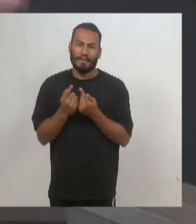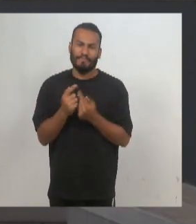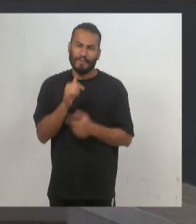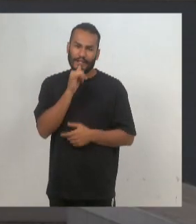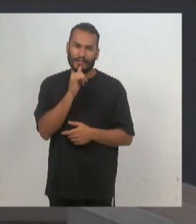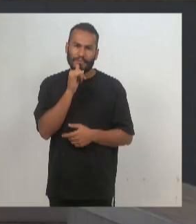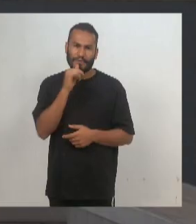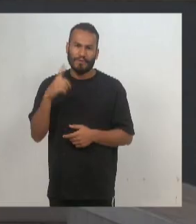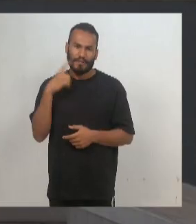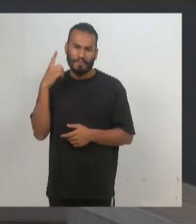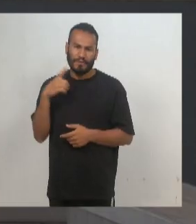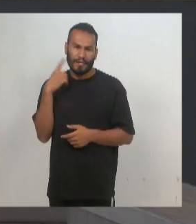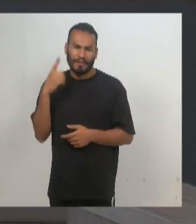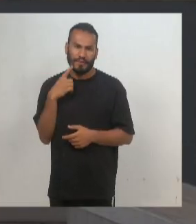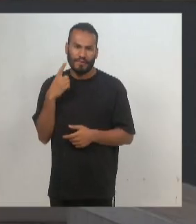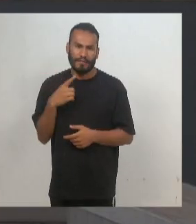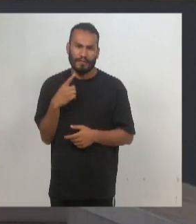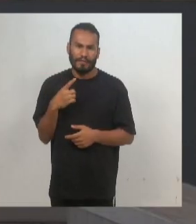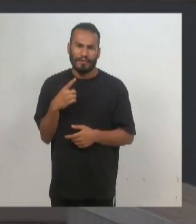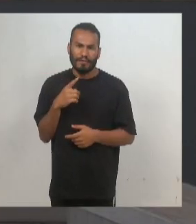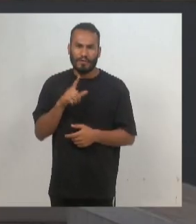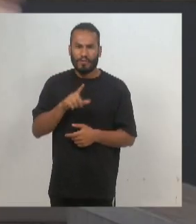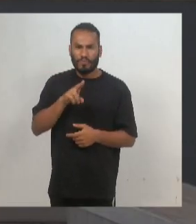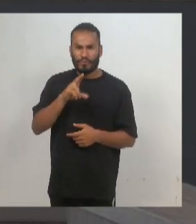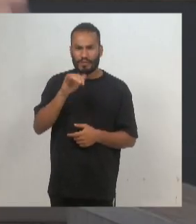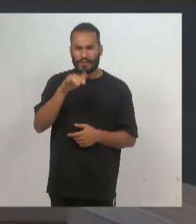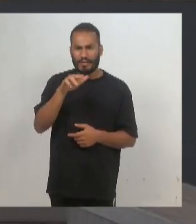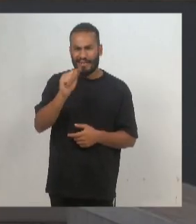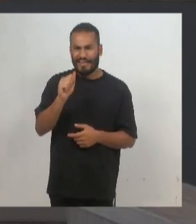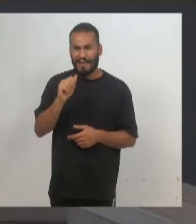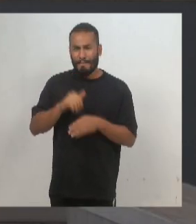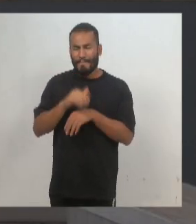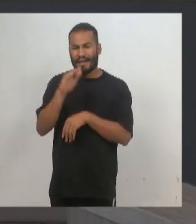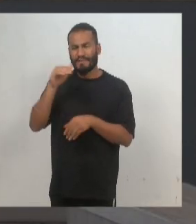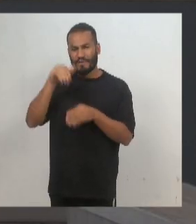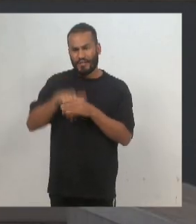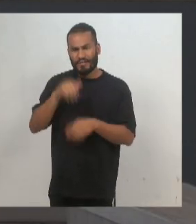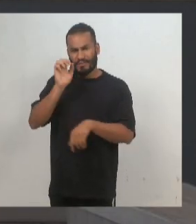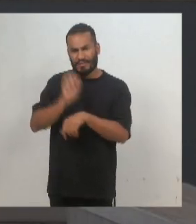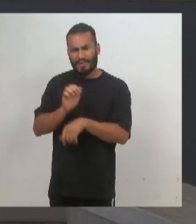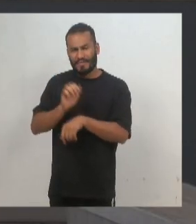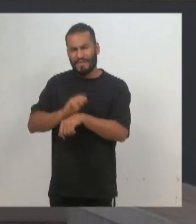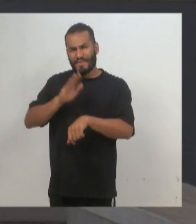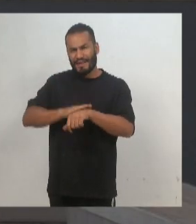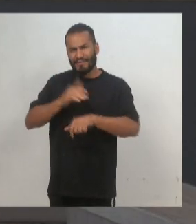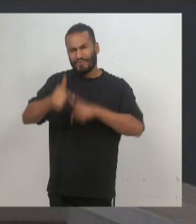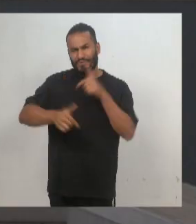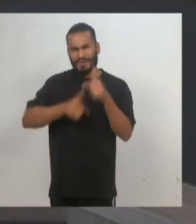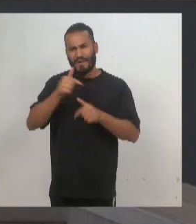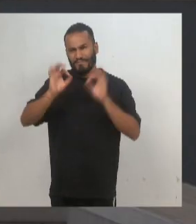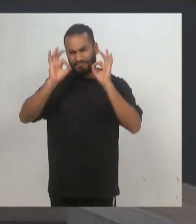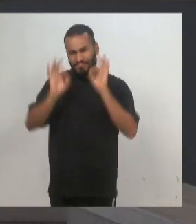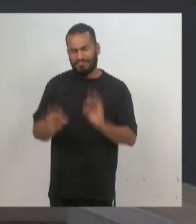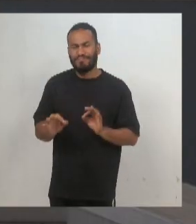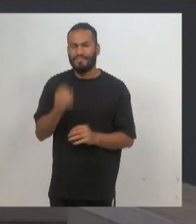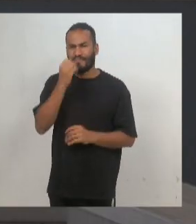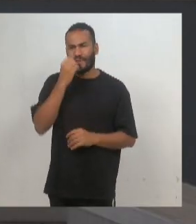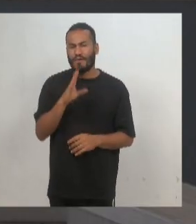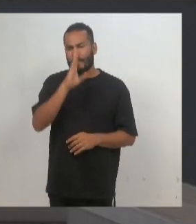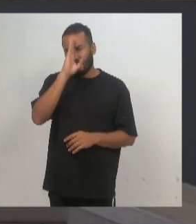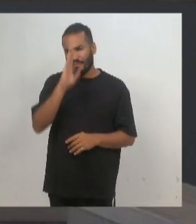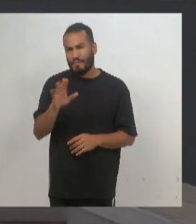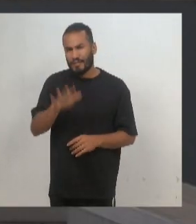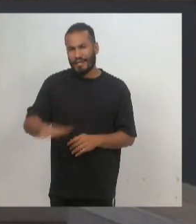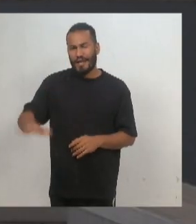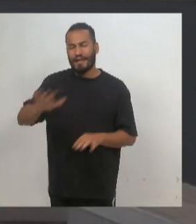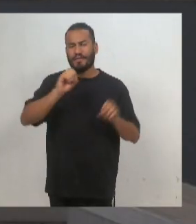da nossa deputada estadual Luciane Carminati, uma das mais votadas, por sinal, do nosso estado, que faz um trabalho excepcional, excelente, principalmente na área